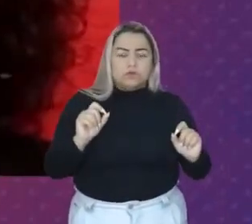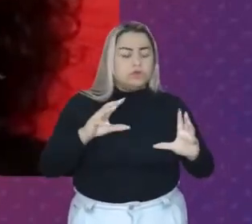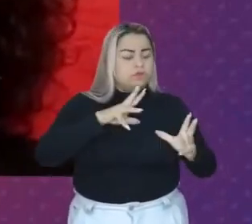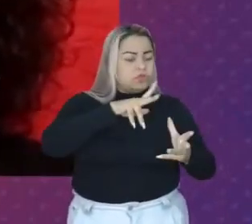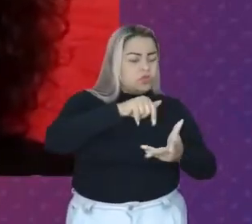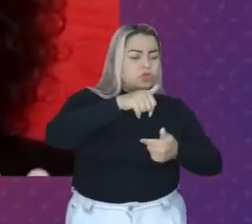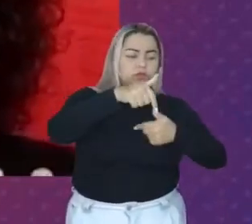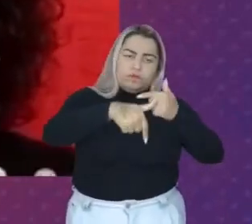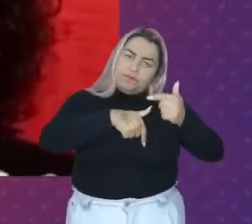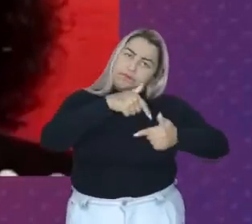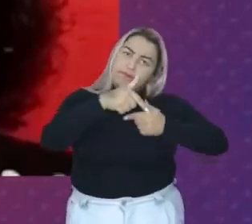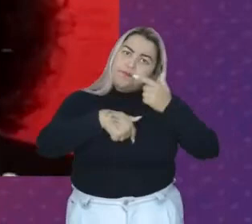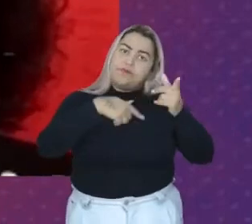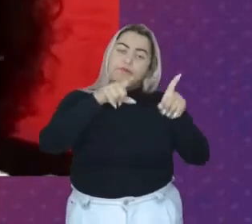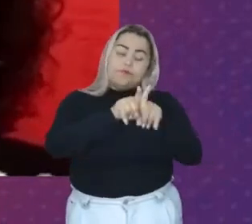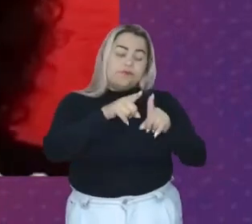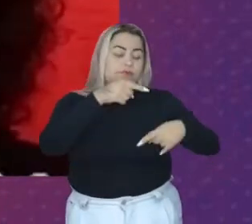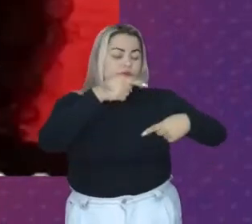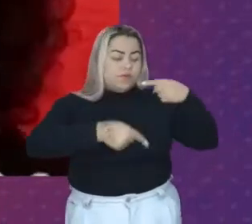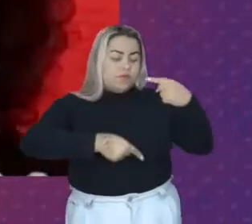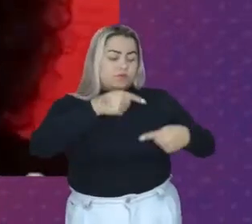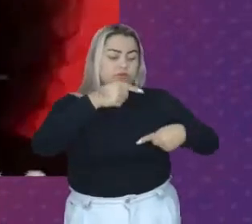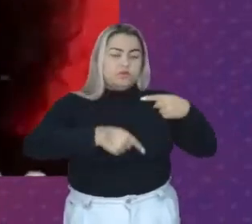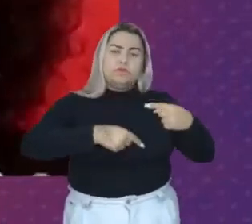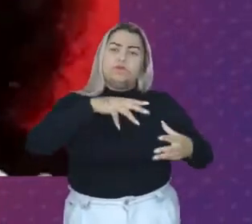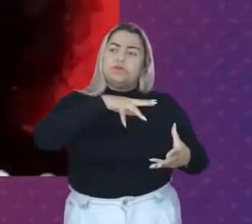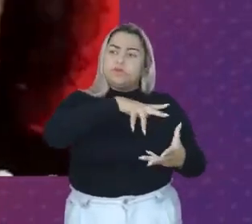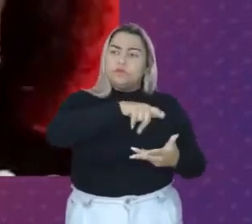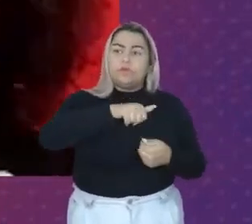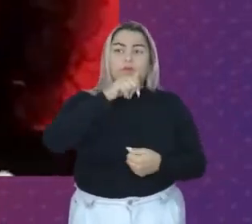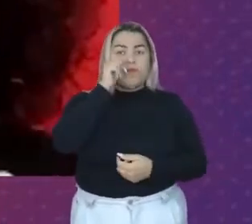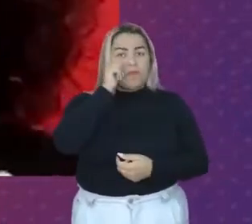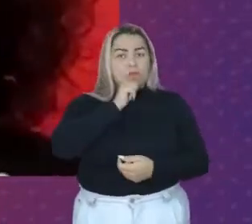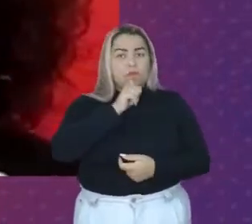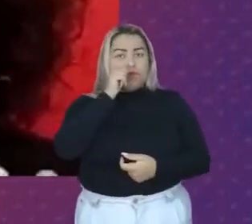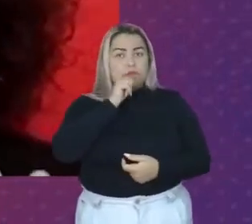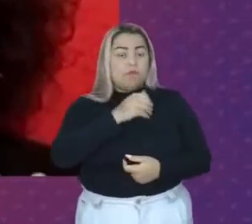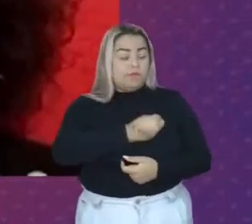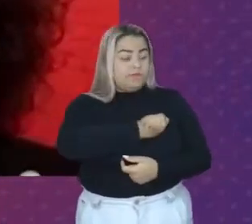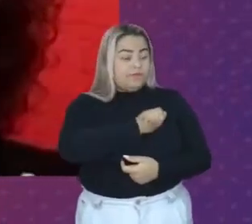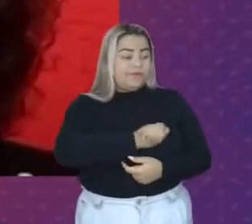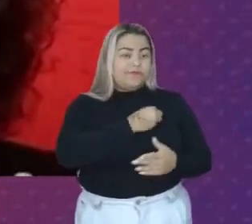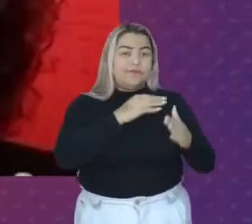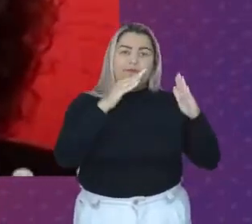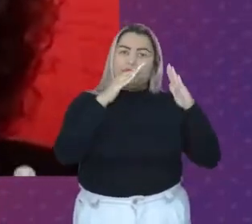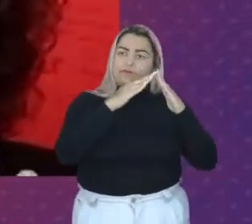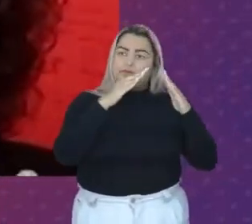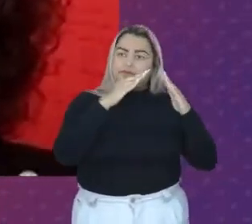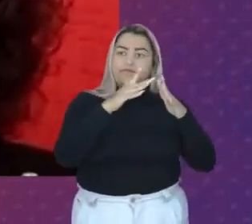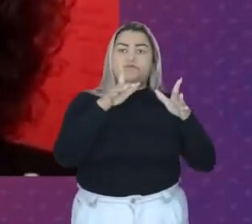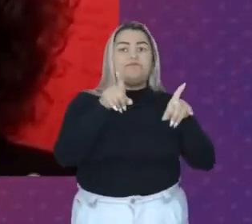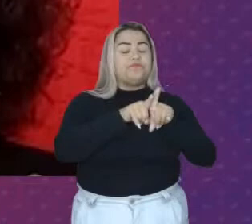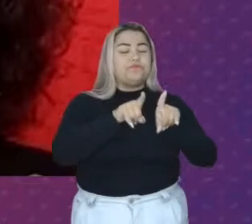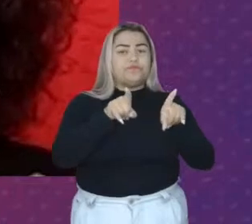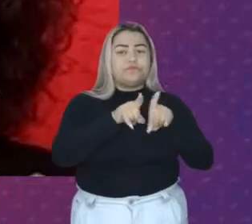trabalho também, um debate que a gente faz no mundo das mulheres na vida doméstica, que é a questão